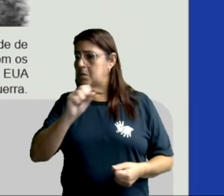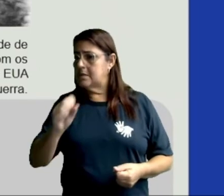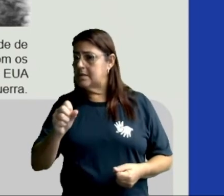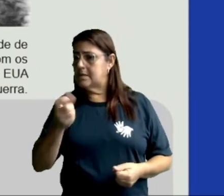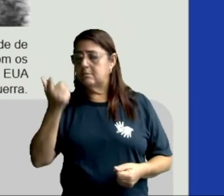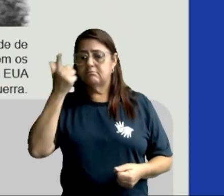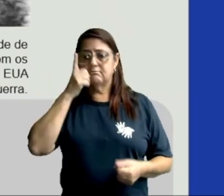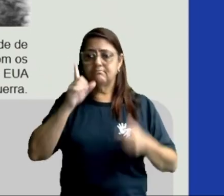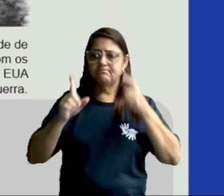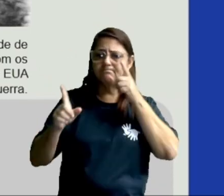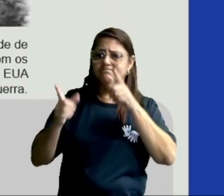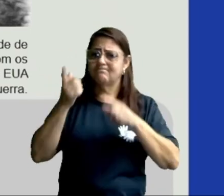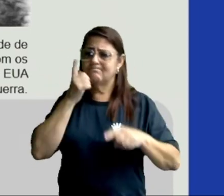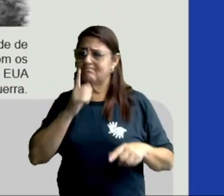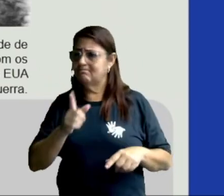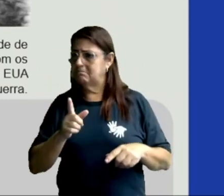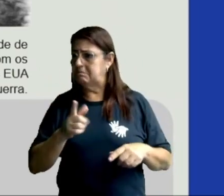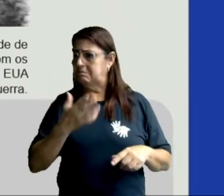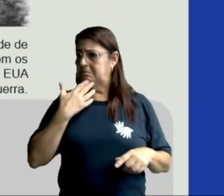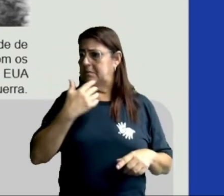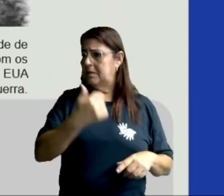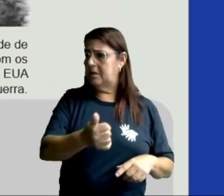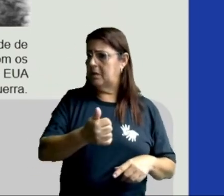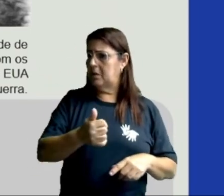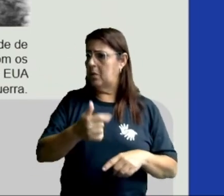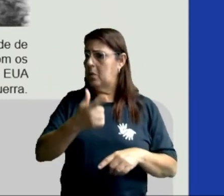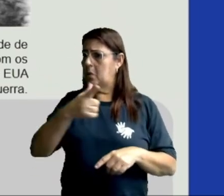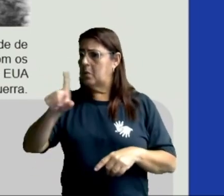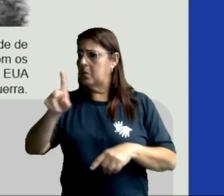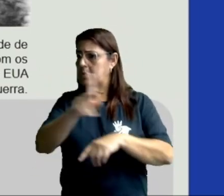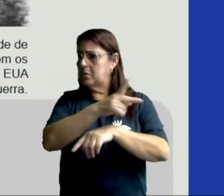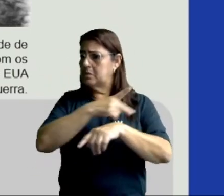guerra, o que vai gerar, posteriormente,